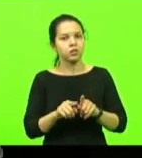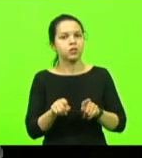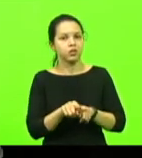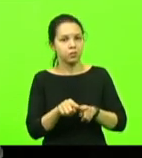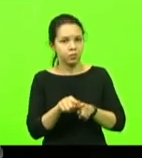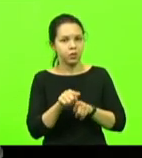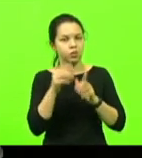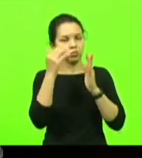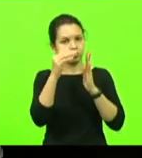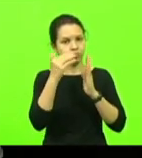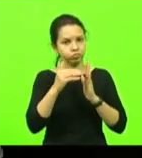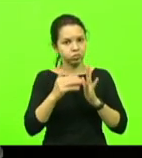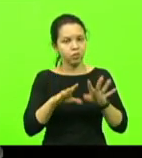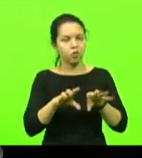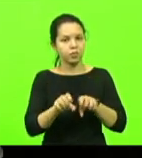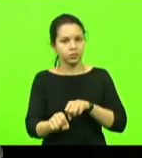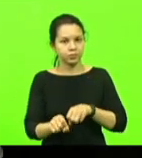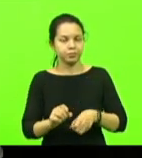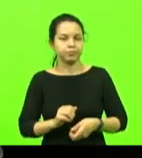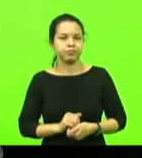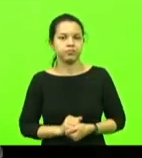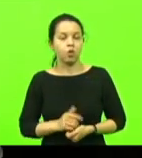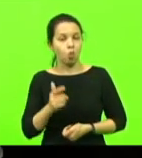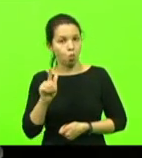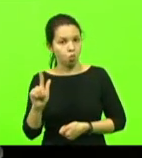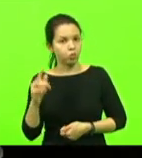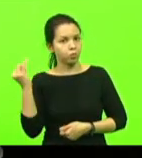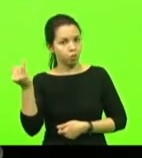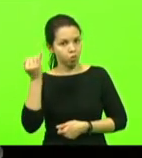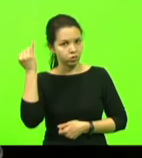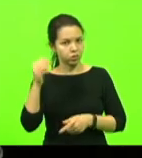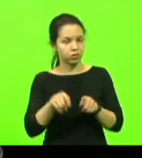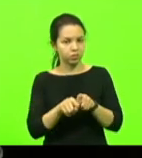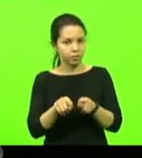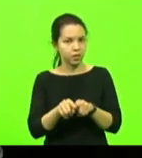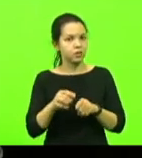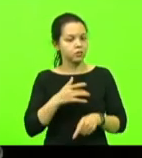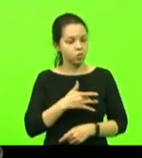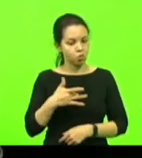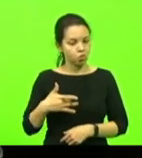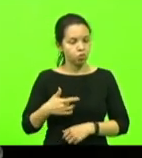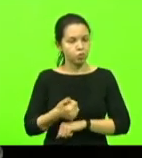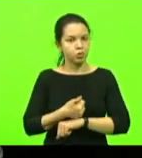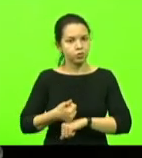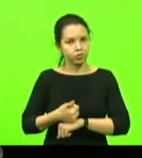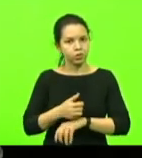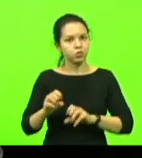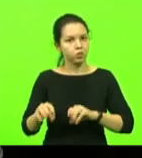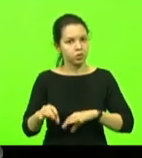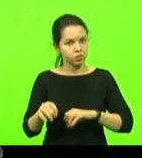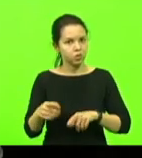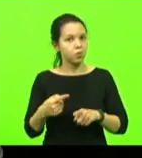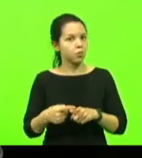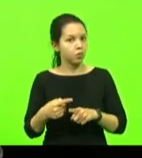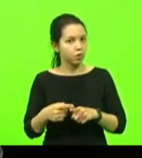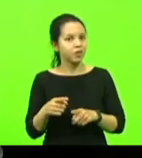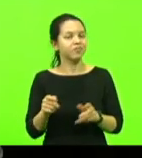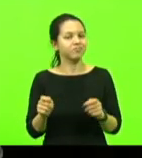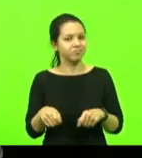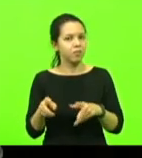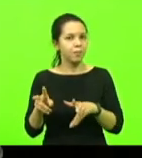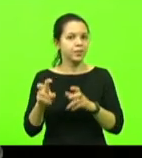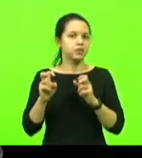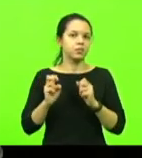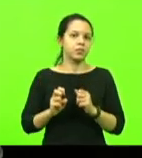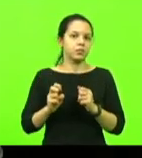formação. Outro ponto importante é a saúde dos profissionais da educação, pois é possível perceber, partindo